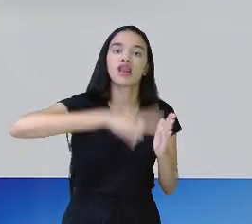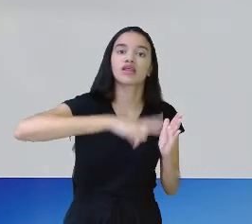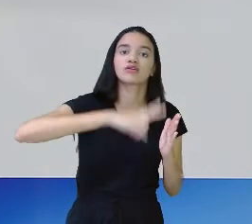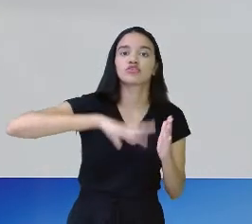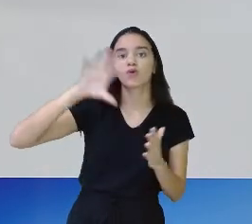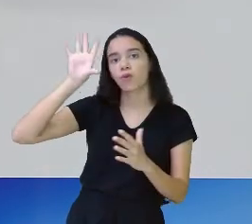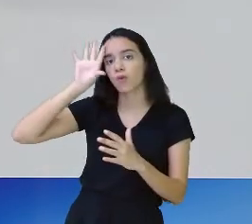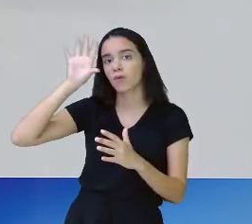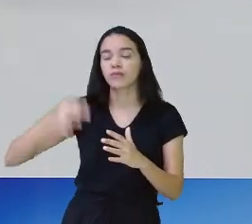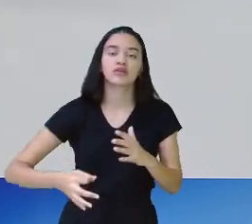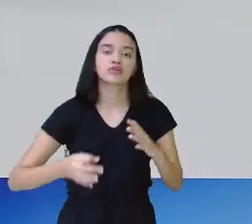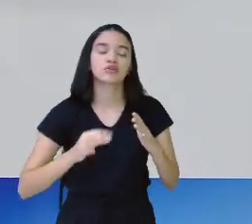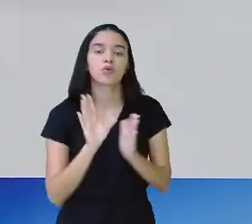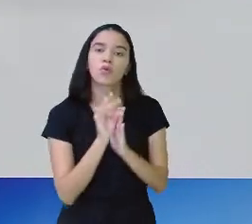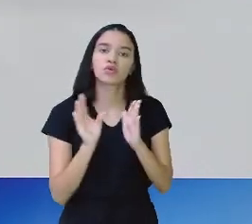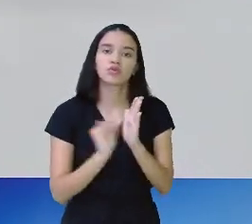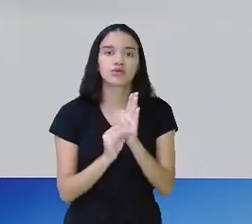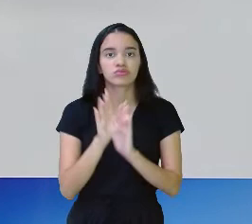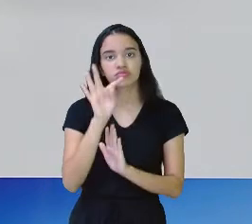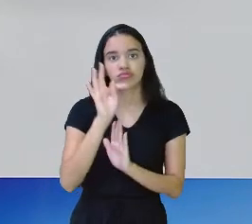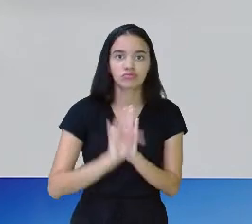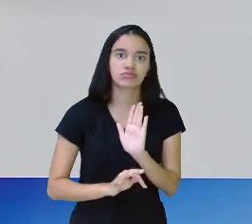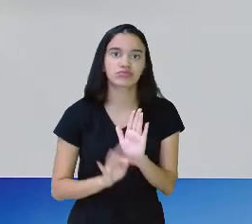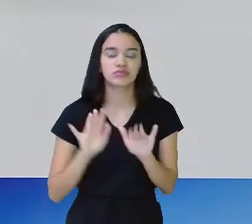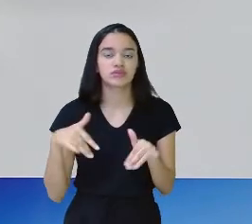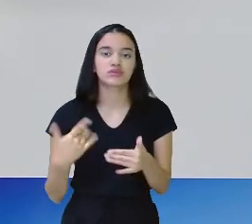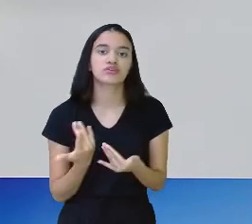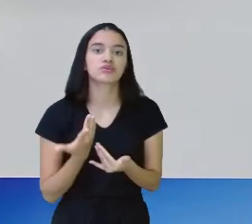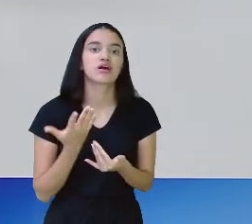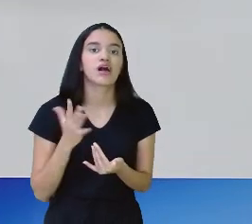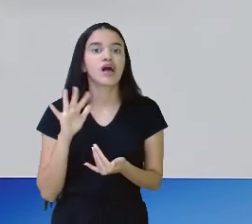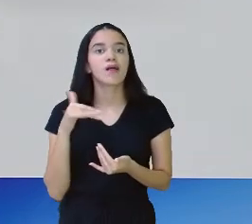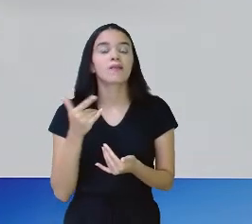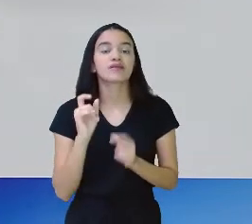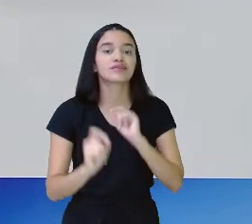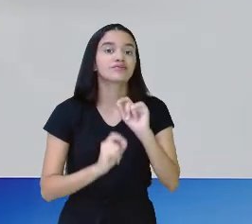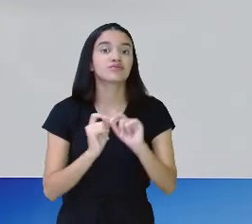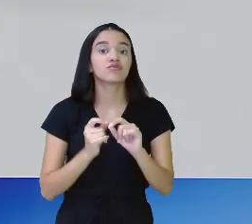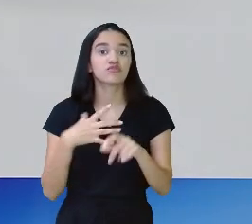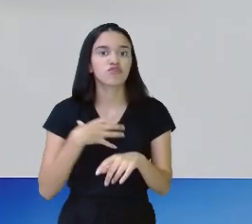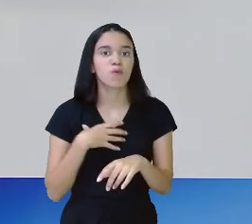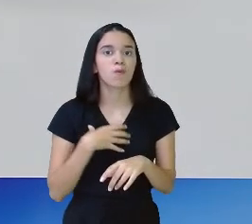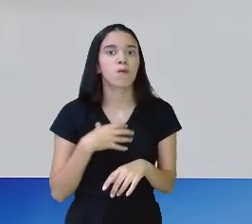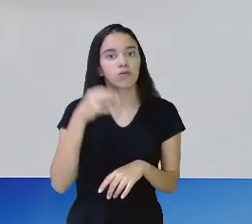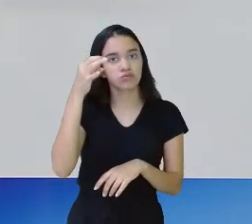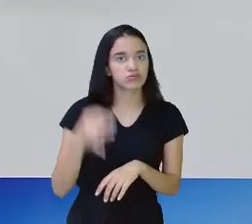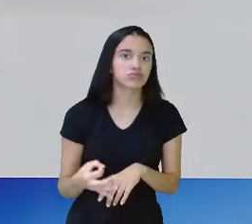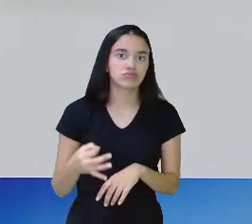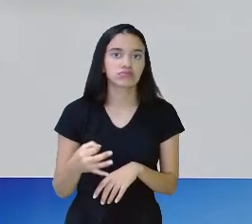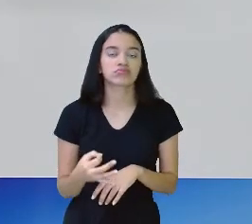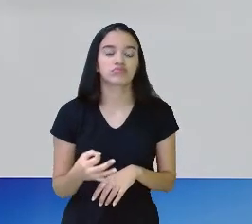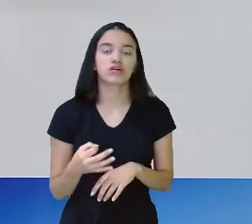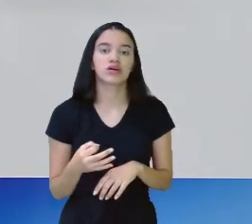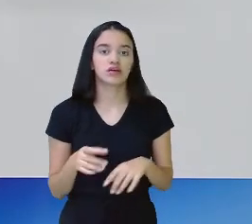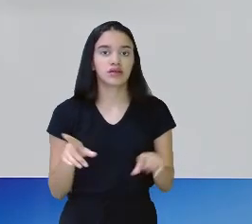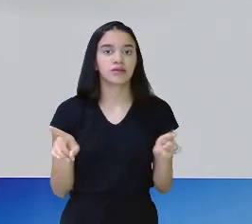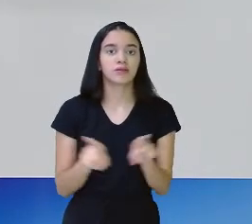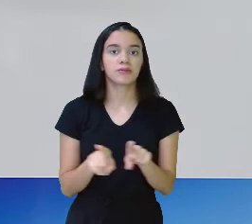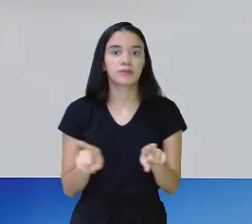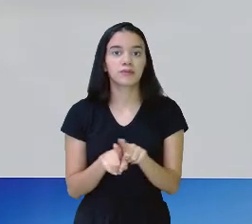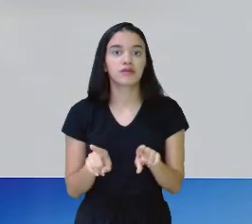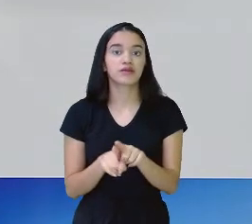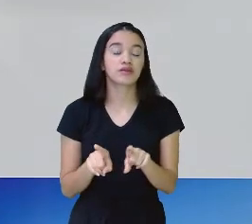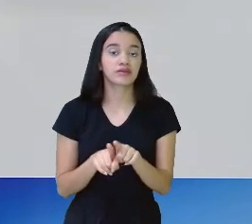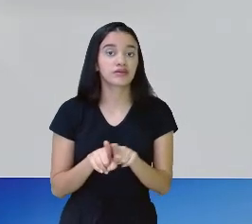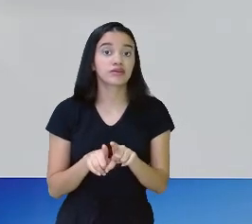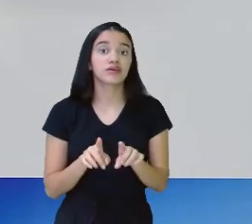conteúdo deste texto, tá? Então, ao realizar a pontuação de maneira adequada, apesar de dividir, de segmentar